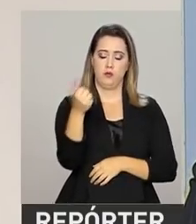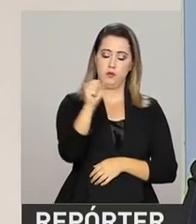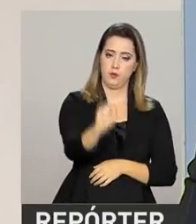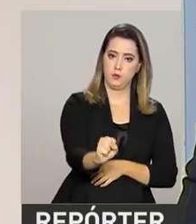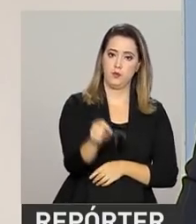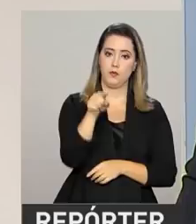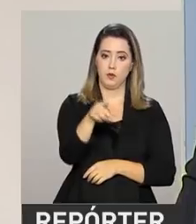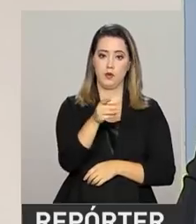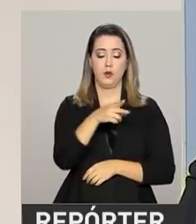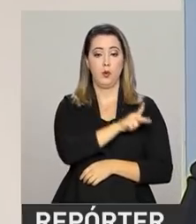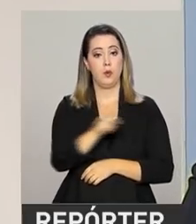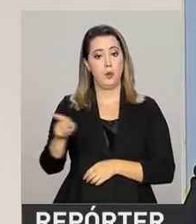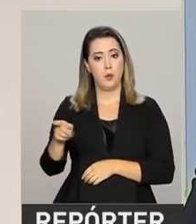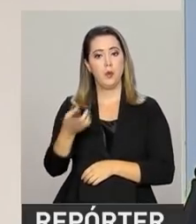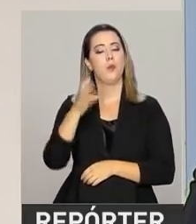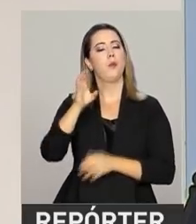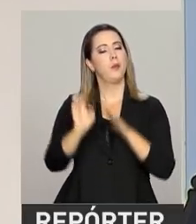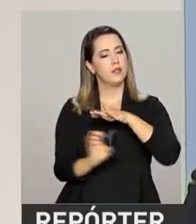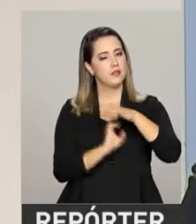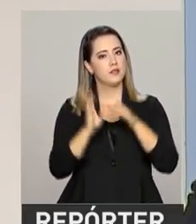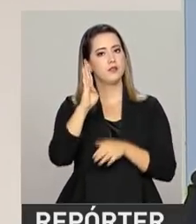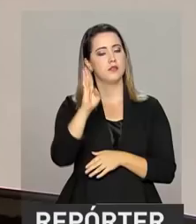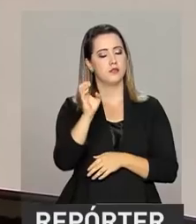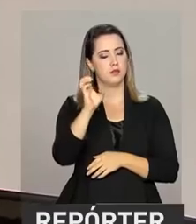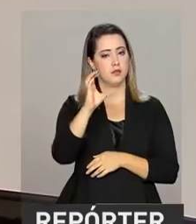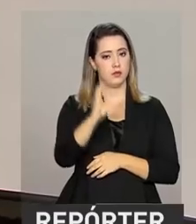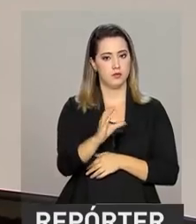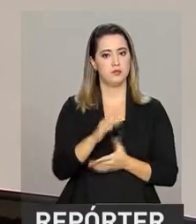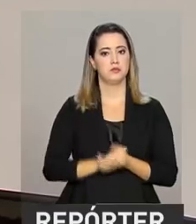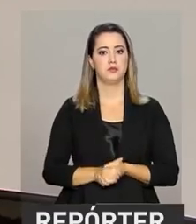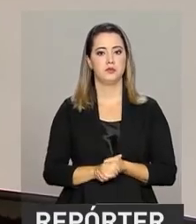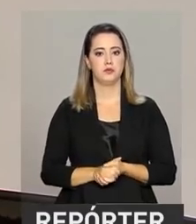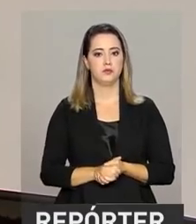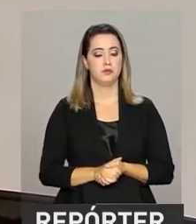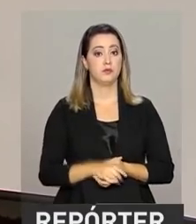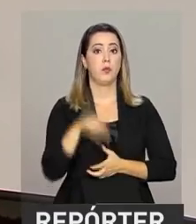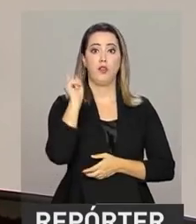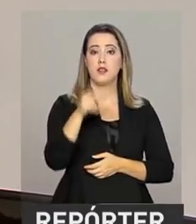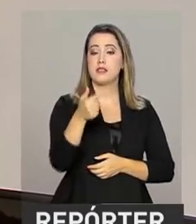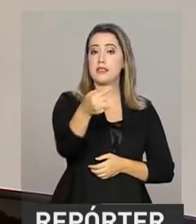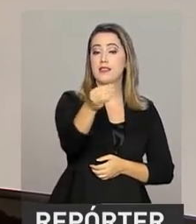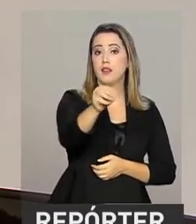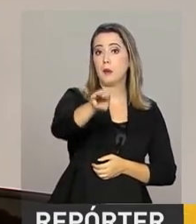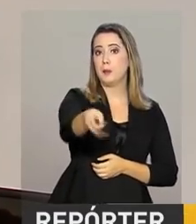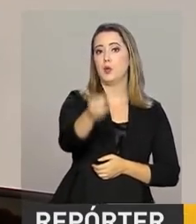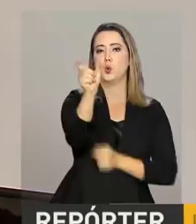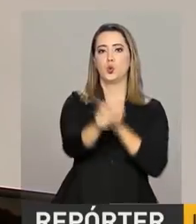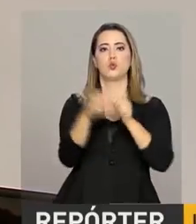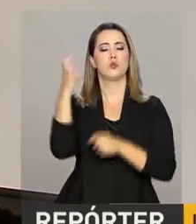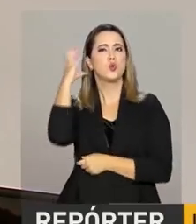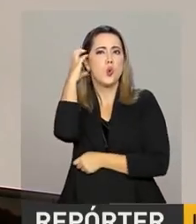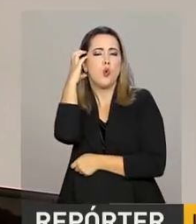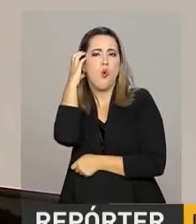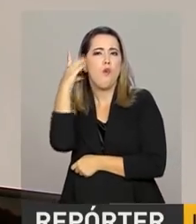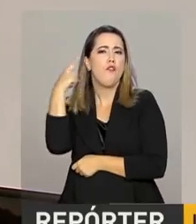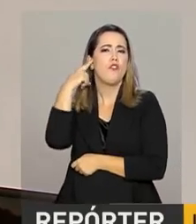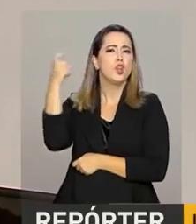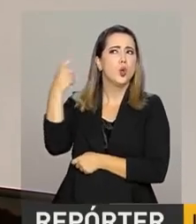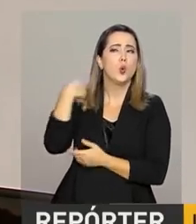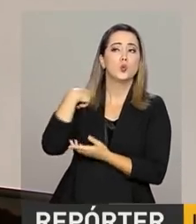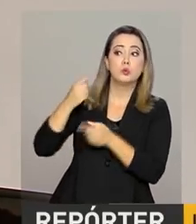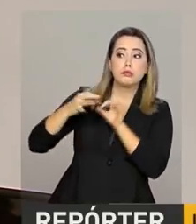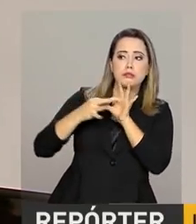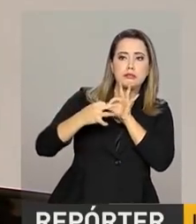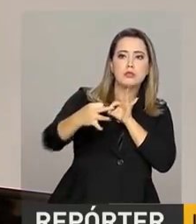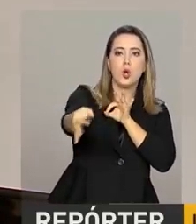brasil de comunicação comemorou o resultado final são 70 milhões de ouvintes nas cidades mais distantes nas